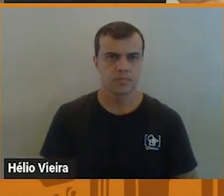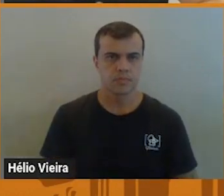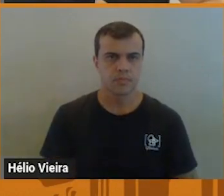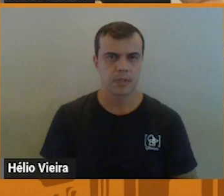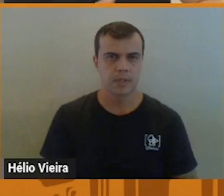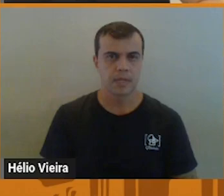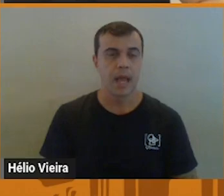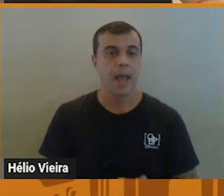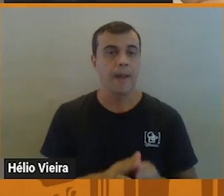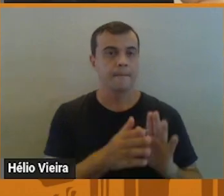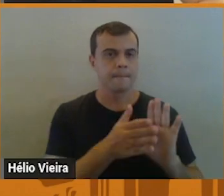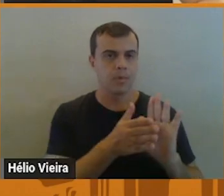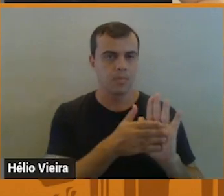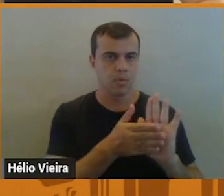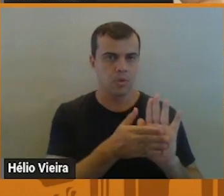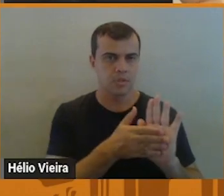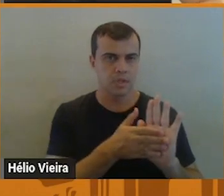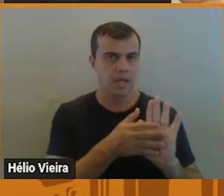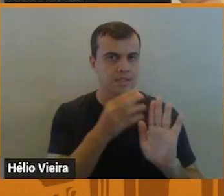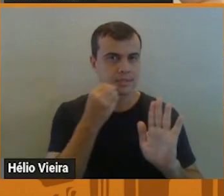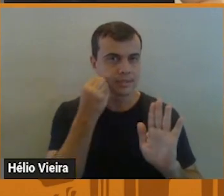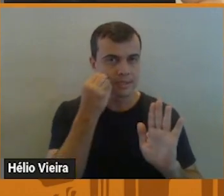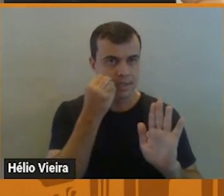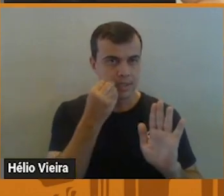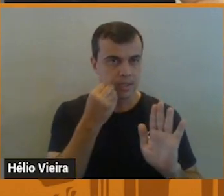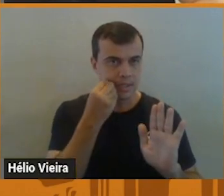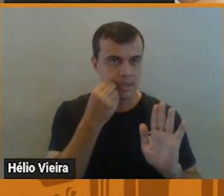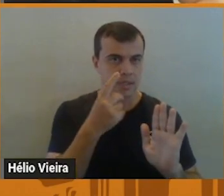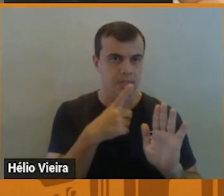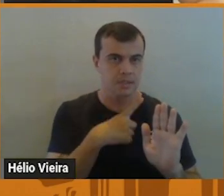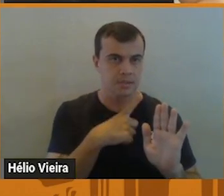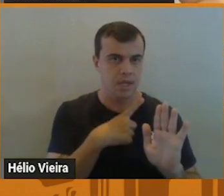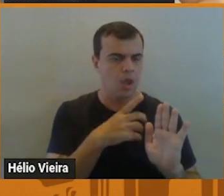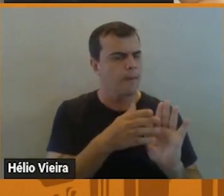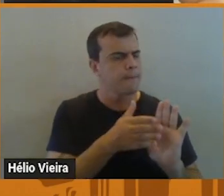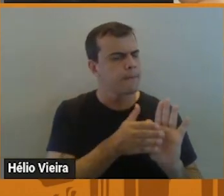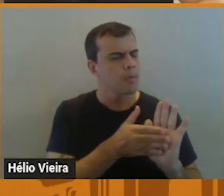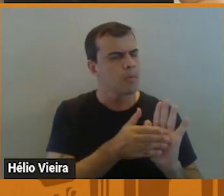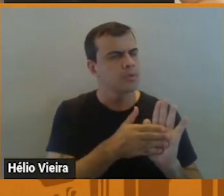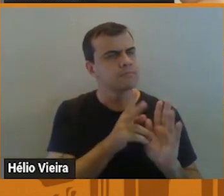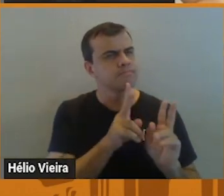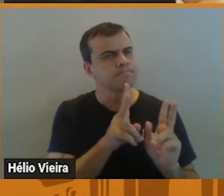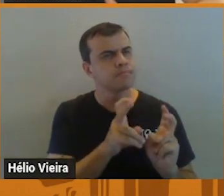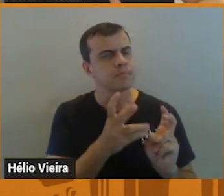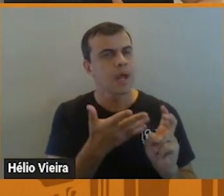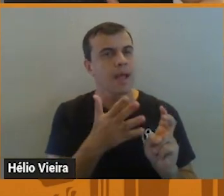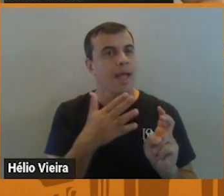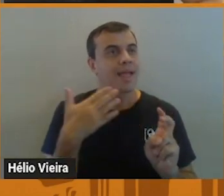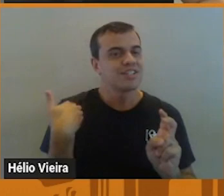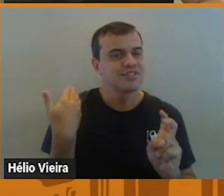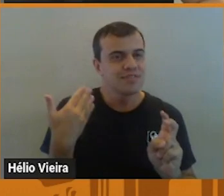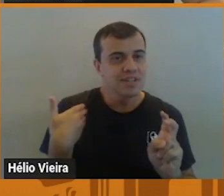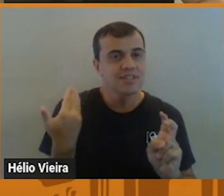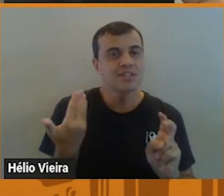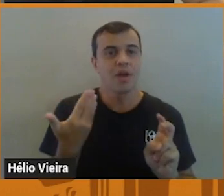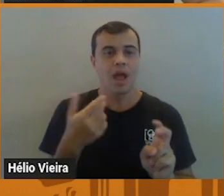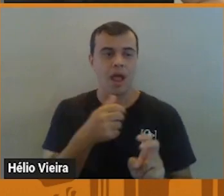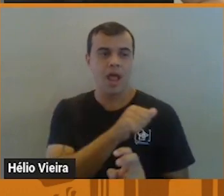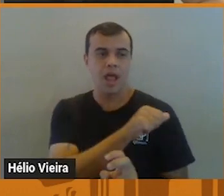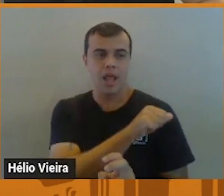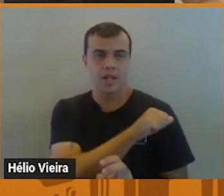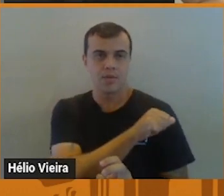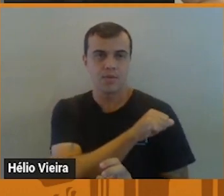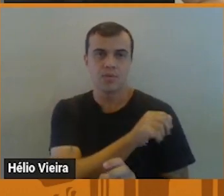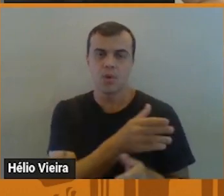A proposta, a tentativa é que ela tenha um tom mais divertido, porque os alunos,